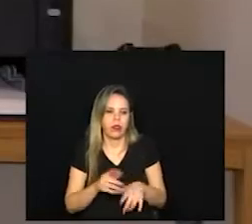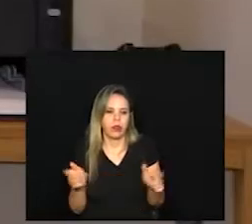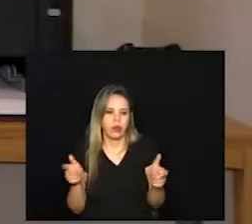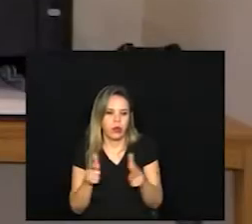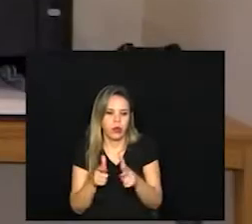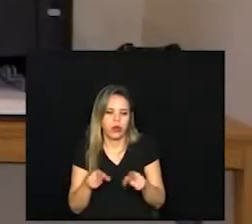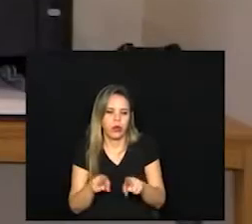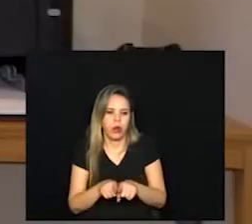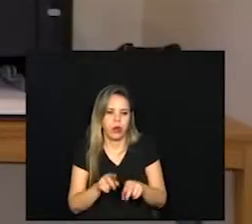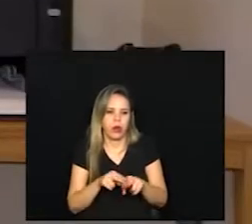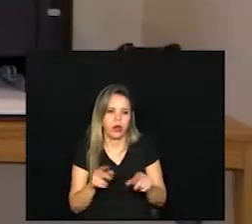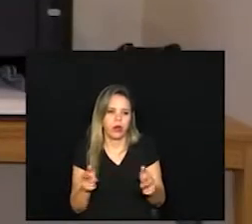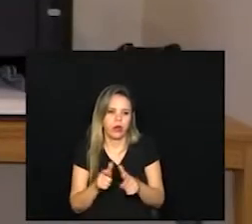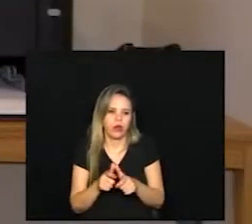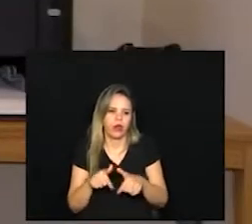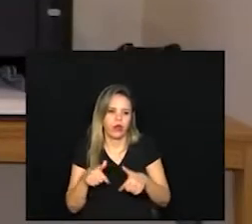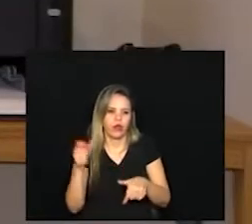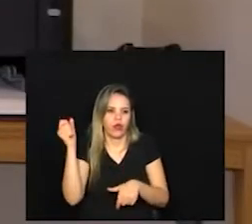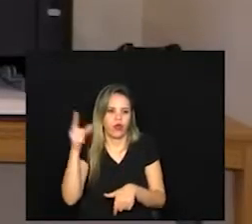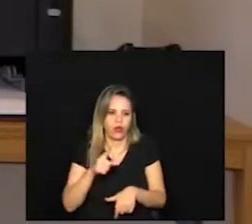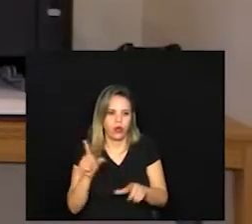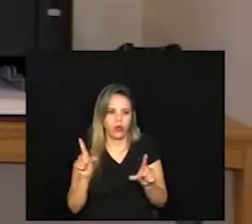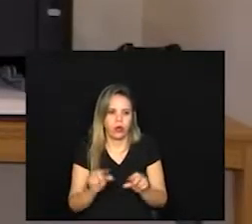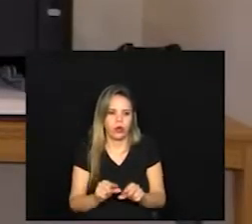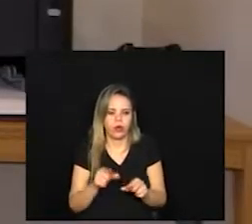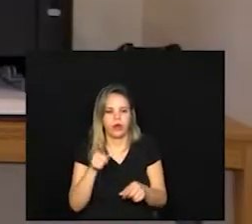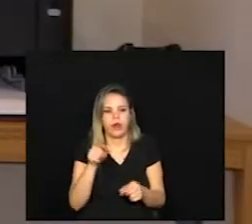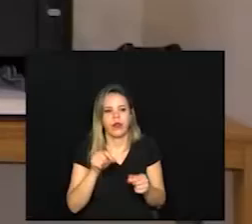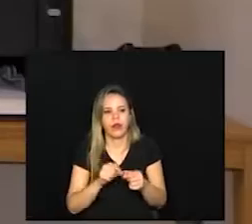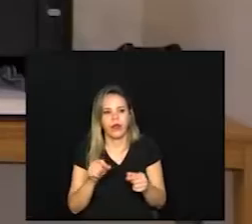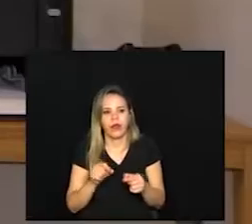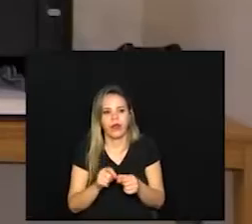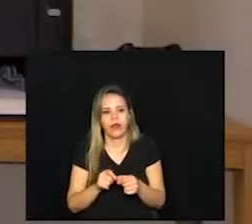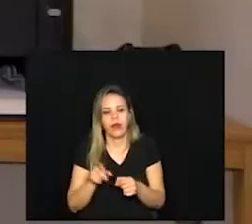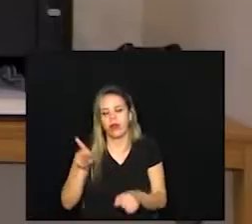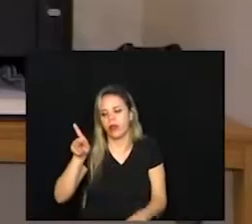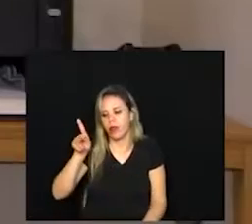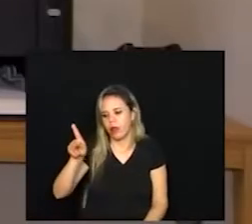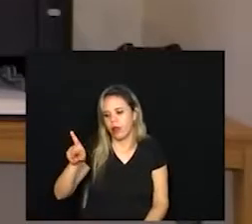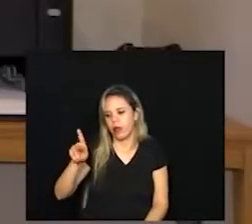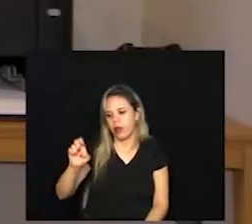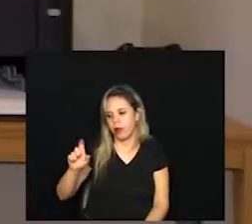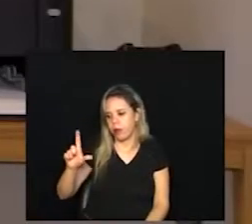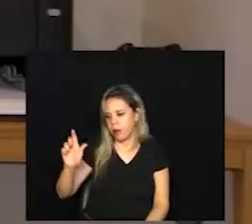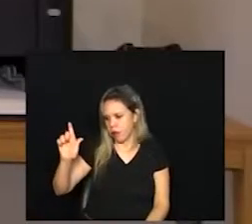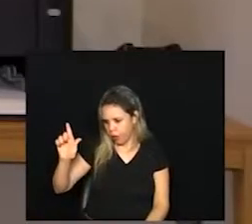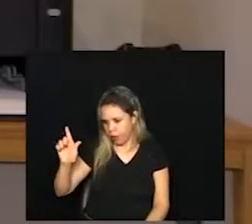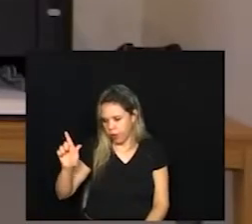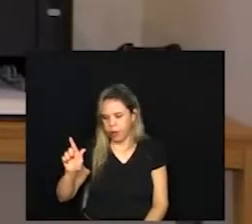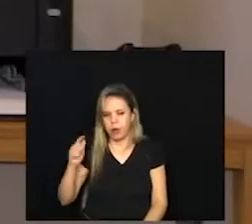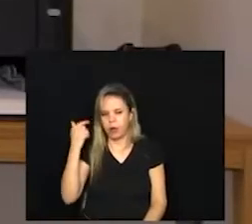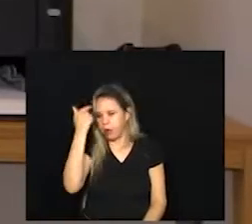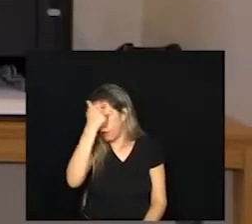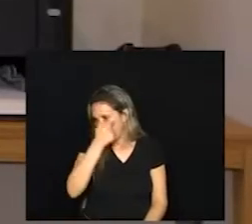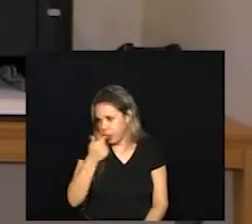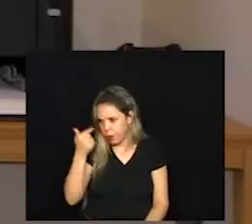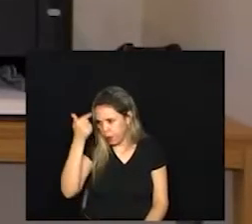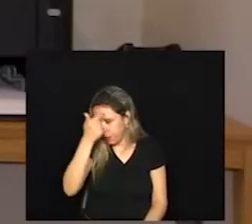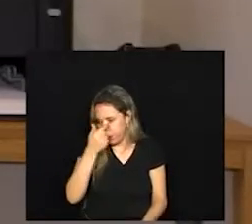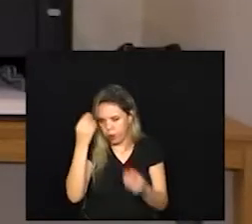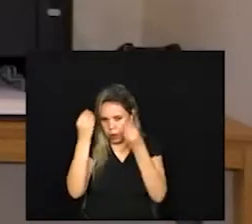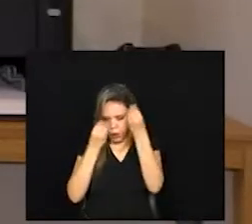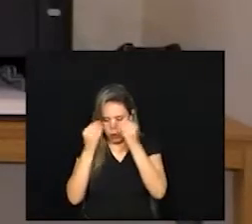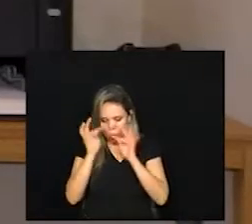diminuem em função dessa diminuição da ação do sol. Então, quando você vai fazer um peeling, um laser, ou até procedimentos que